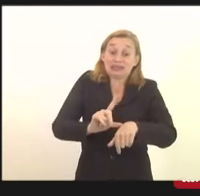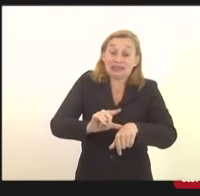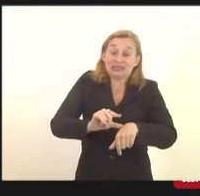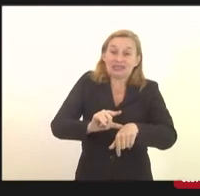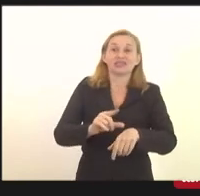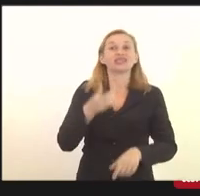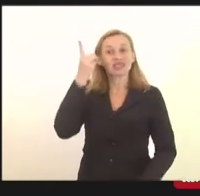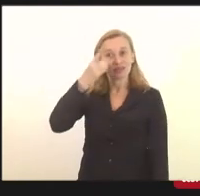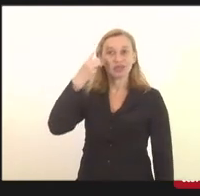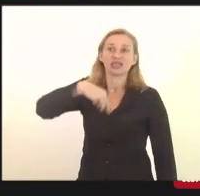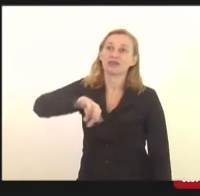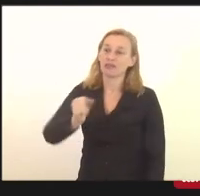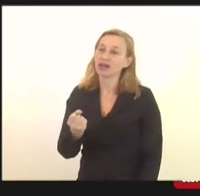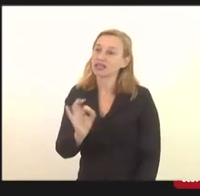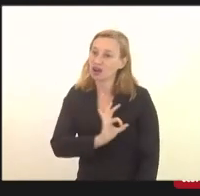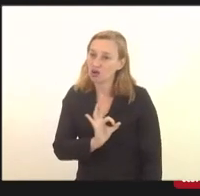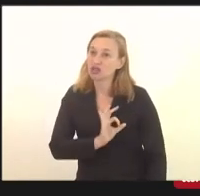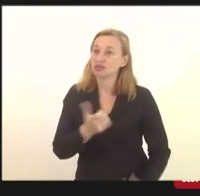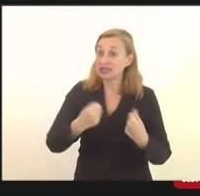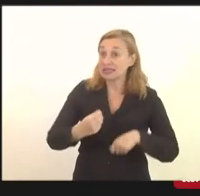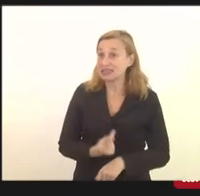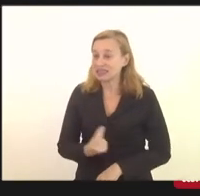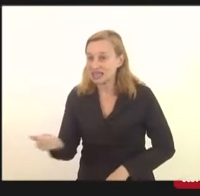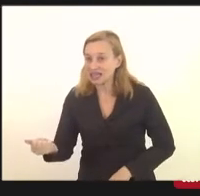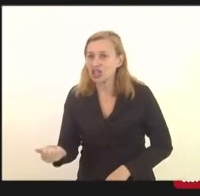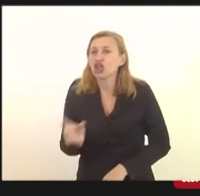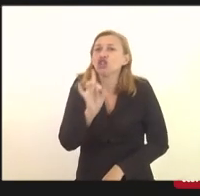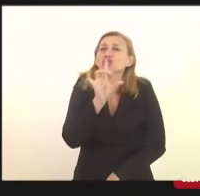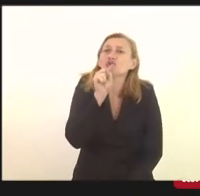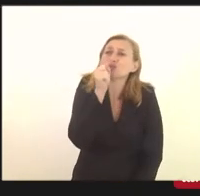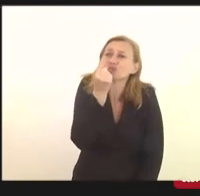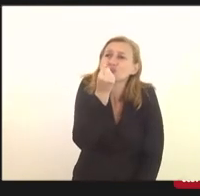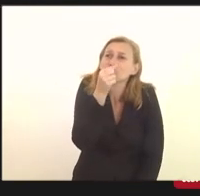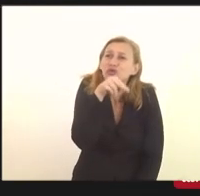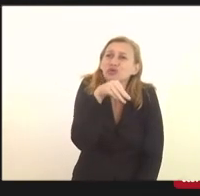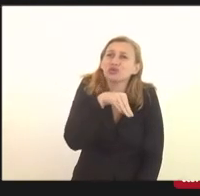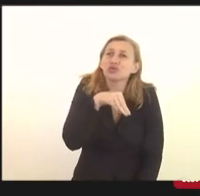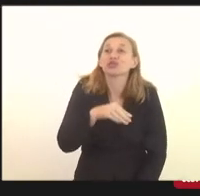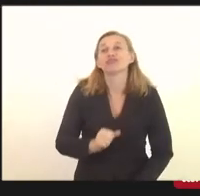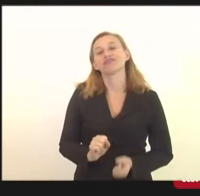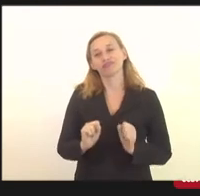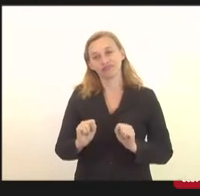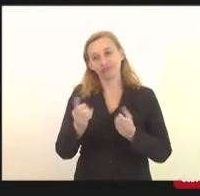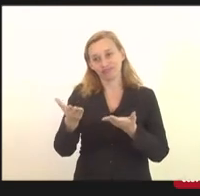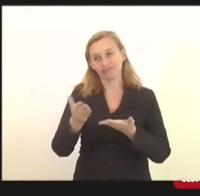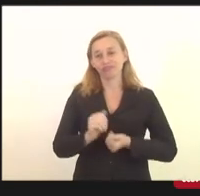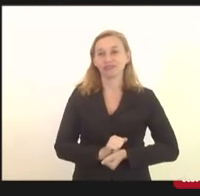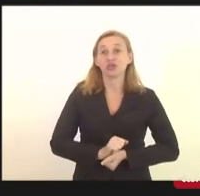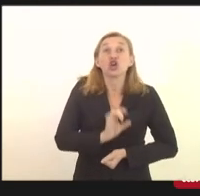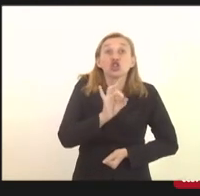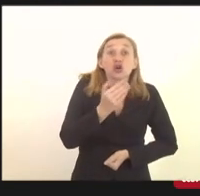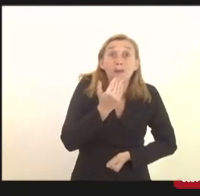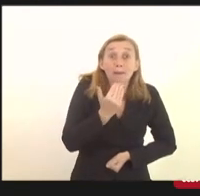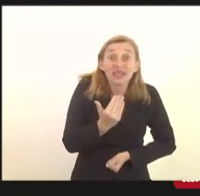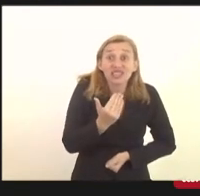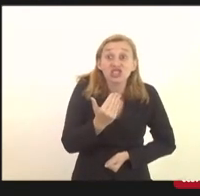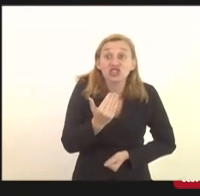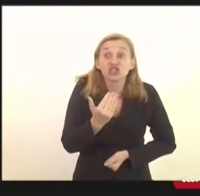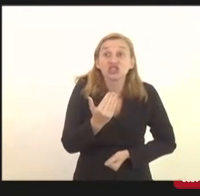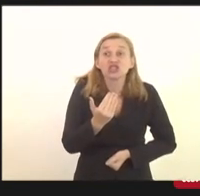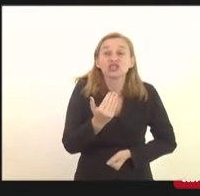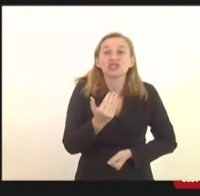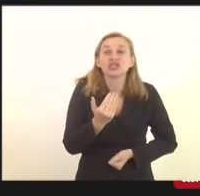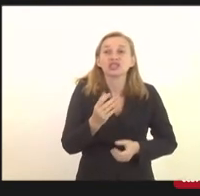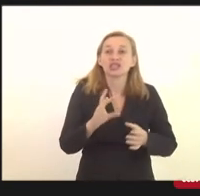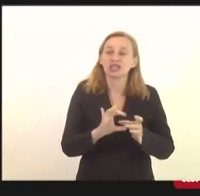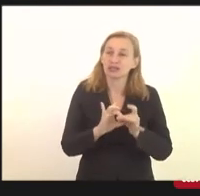deputada Marta Rocha precisa se retirar. Só um minutinho, doutor. Pois não. Só pediria que tornasse